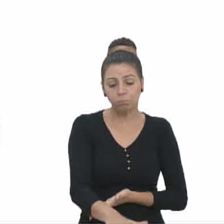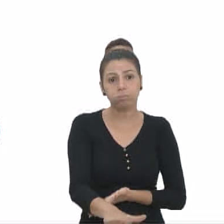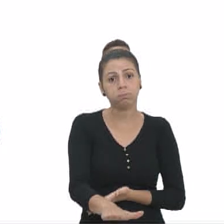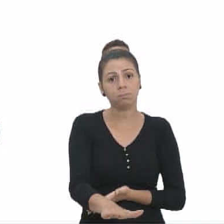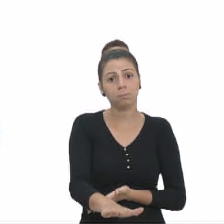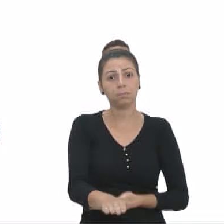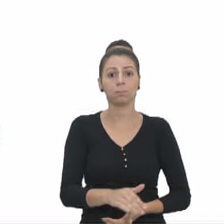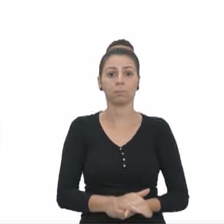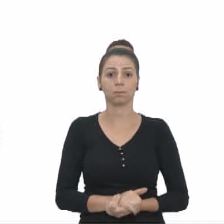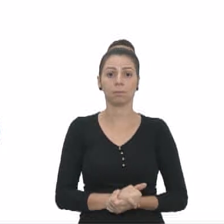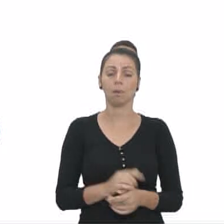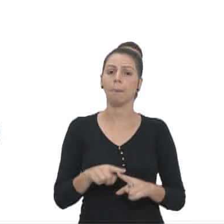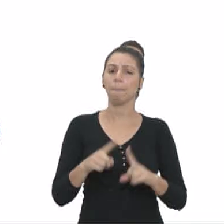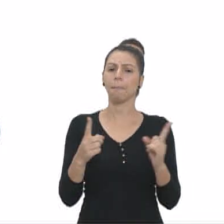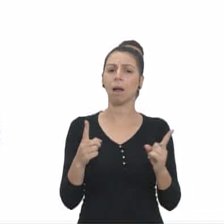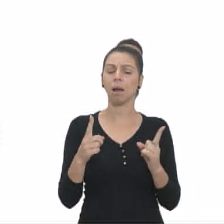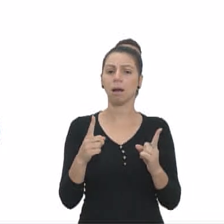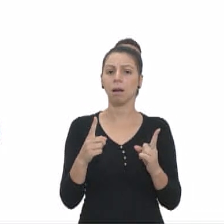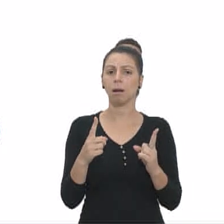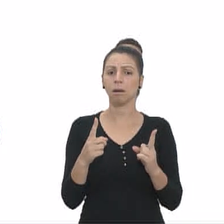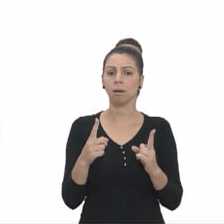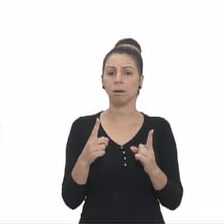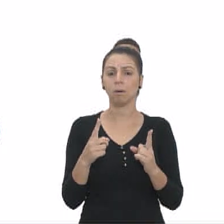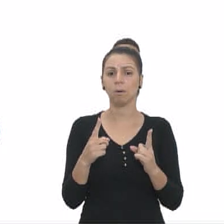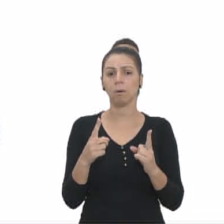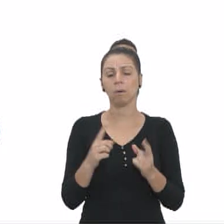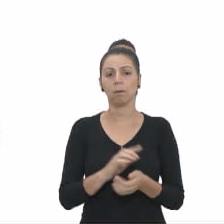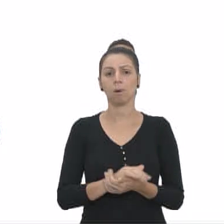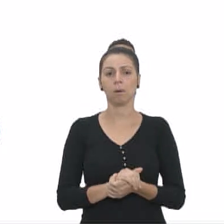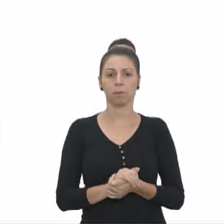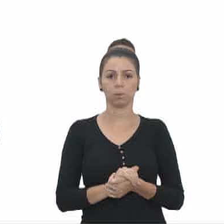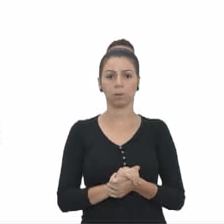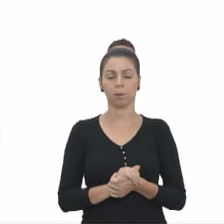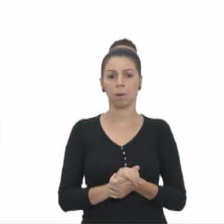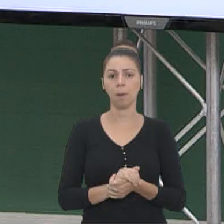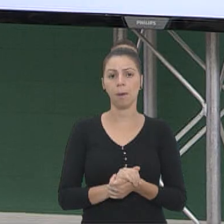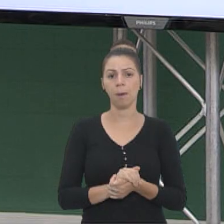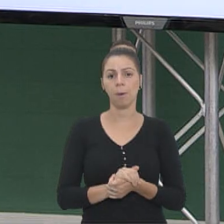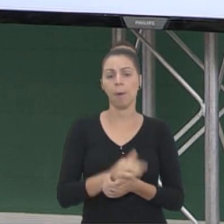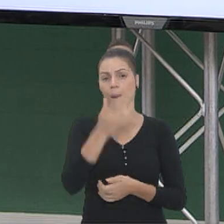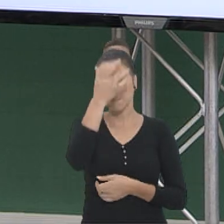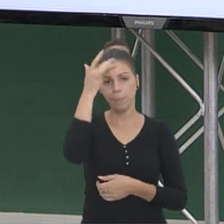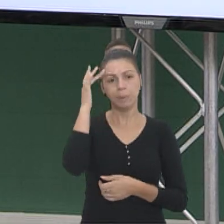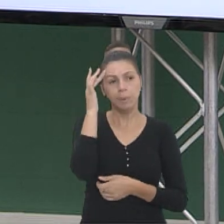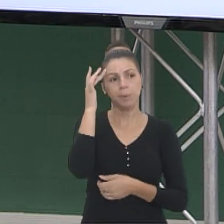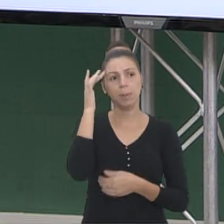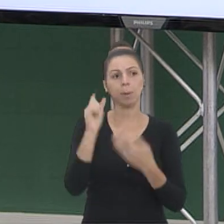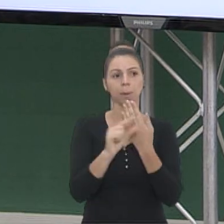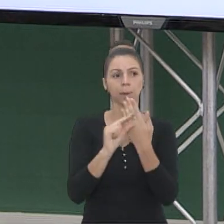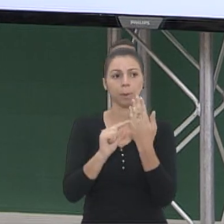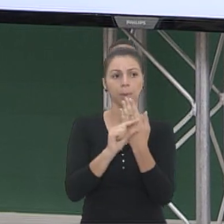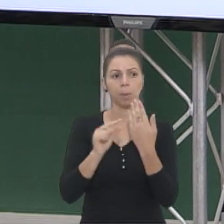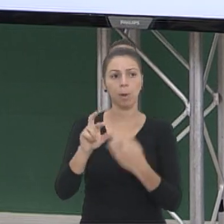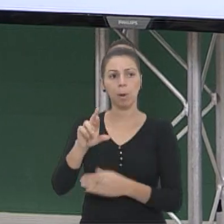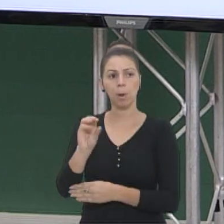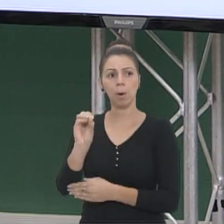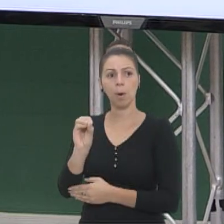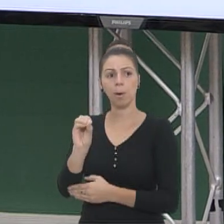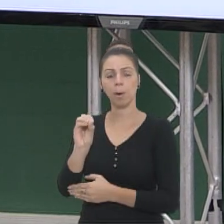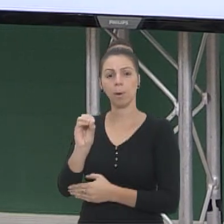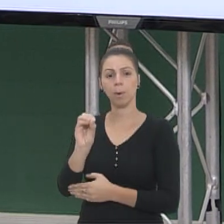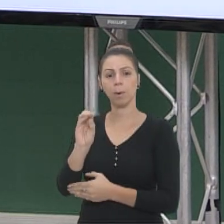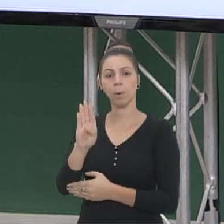baixo. Mas, segundo o físico Robert Matthews, da Universidade de Aston, de